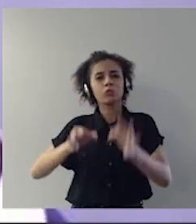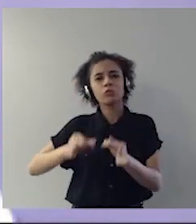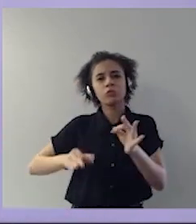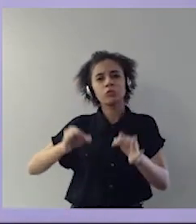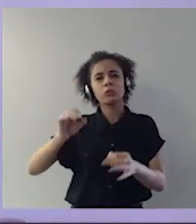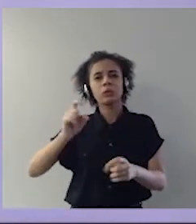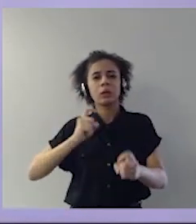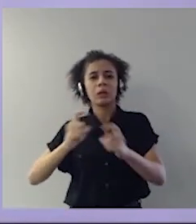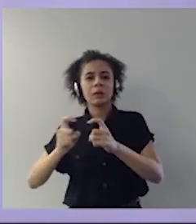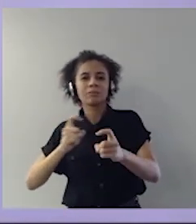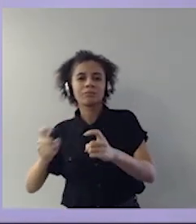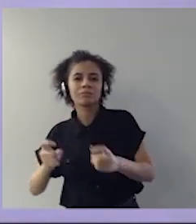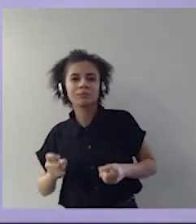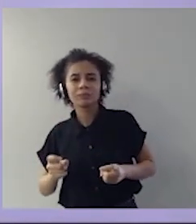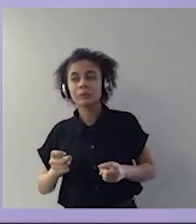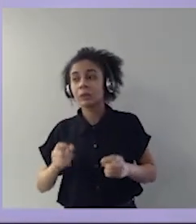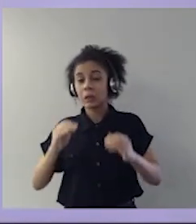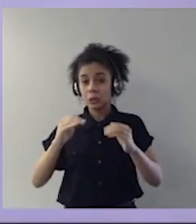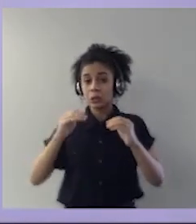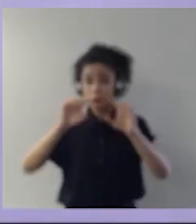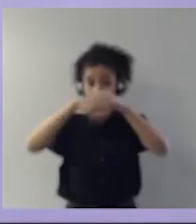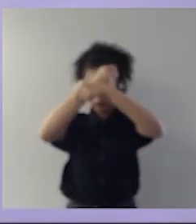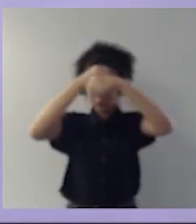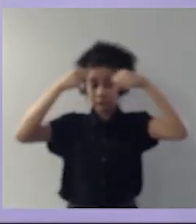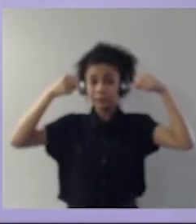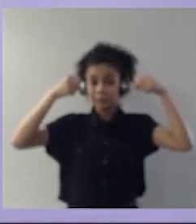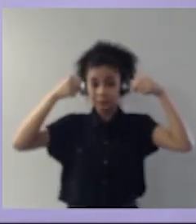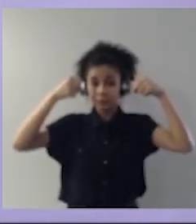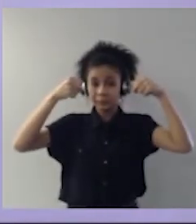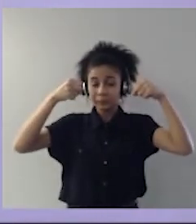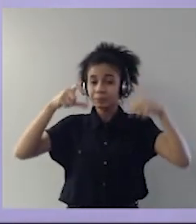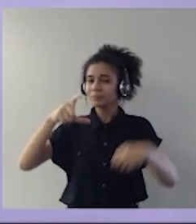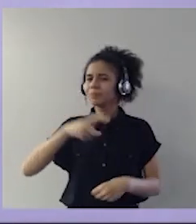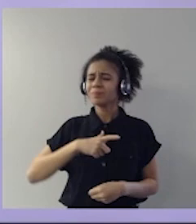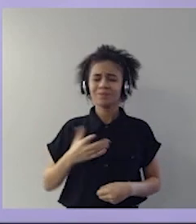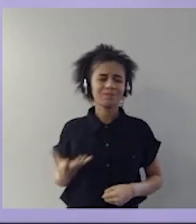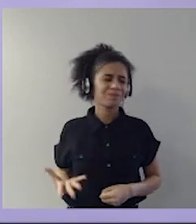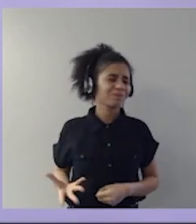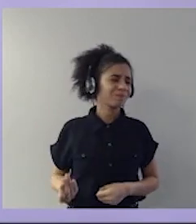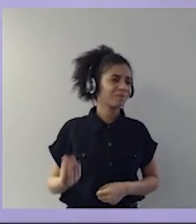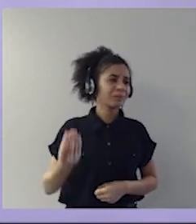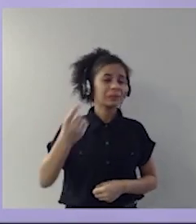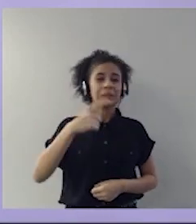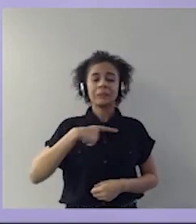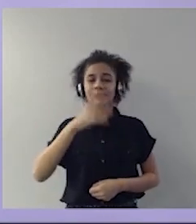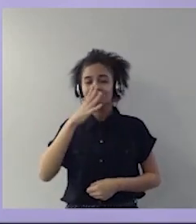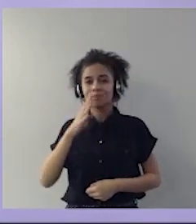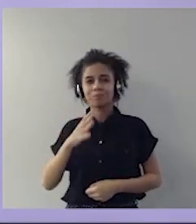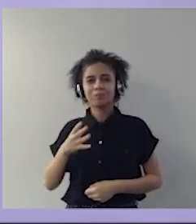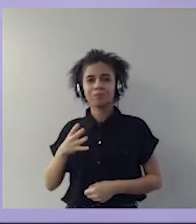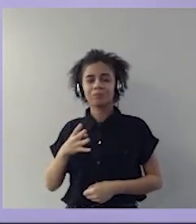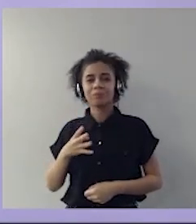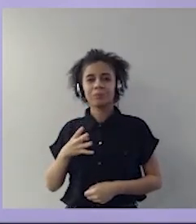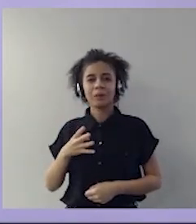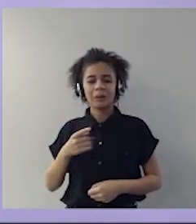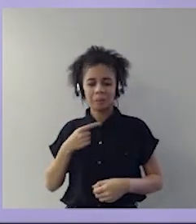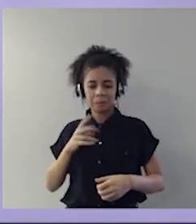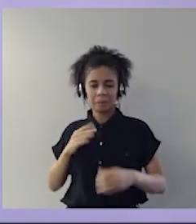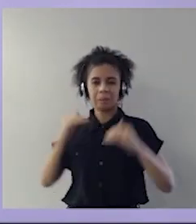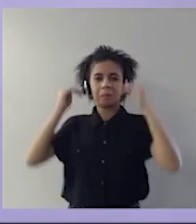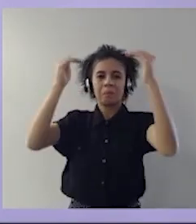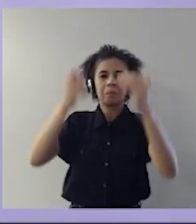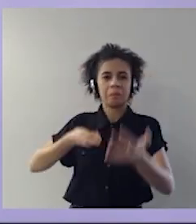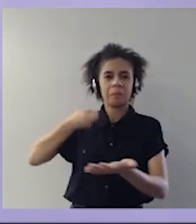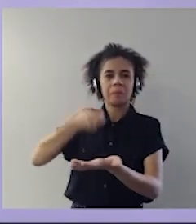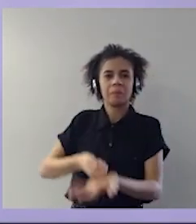da arbitragem. O Supremo Tribunal Federal tem, em muitos casos, contido abusos, modulado determinadas